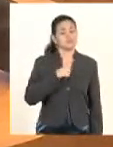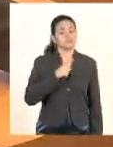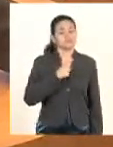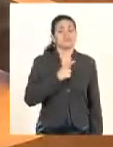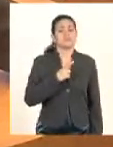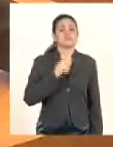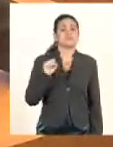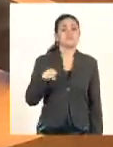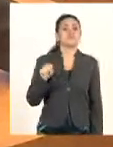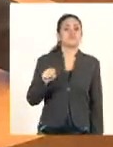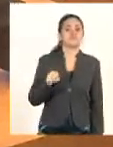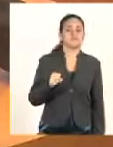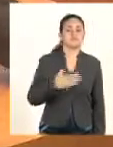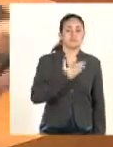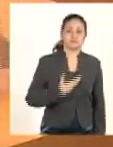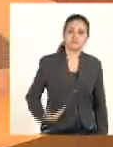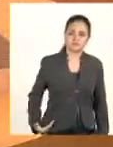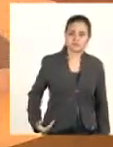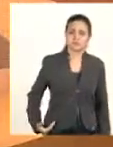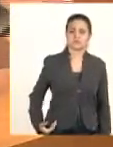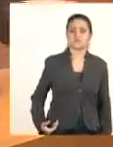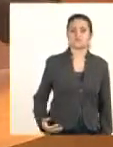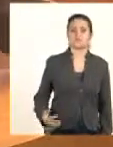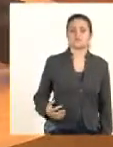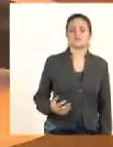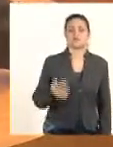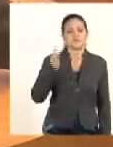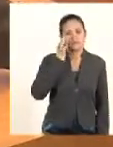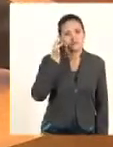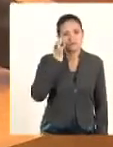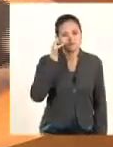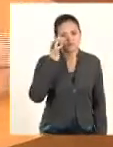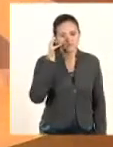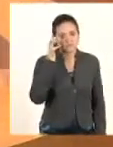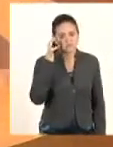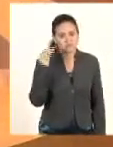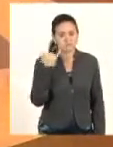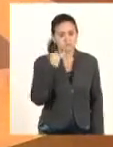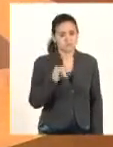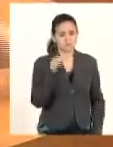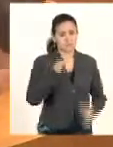se no governo alguém, se assim a justiça entender, julgado,